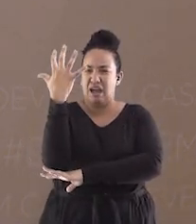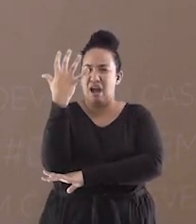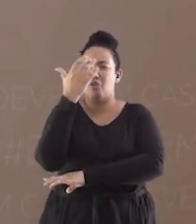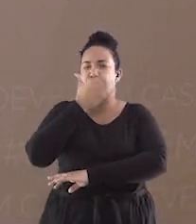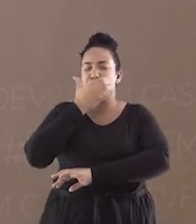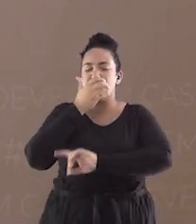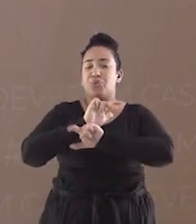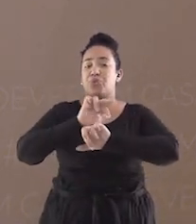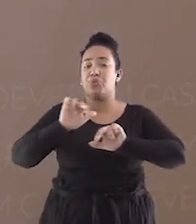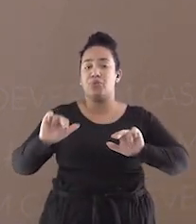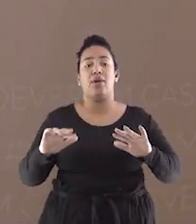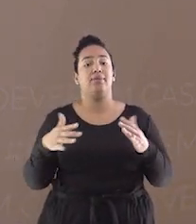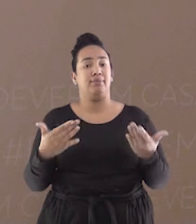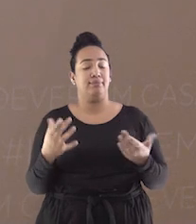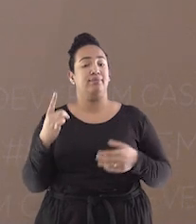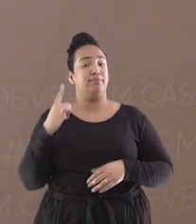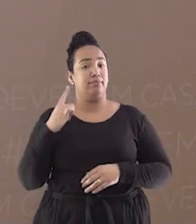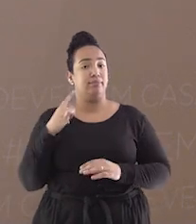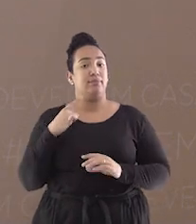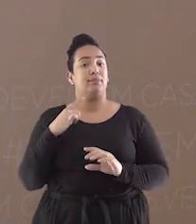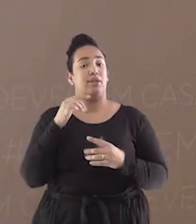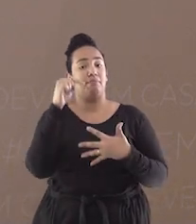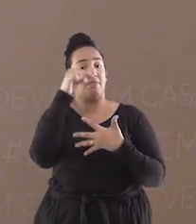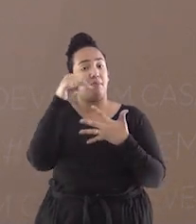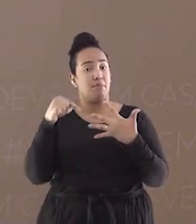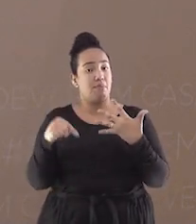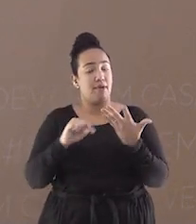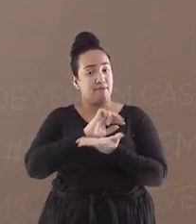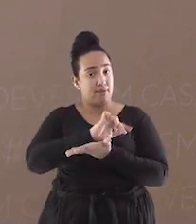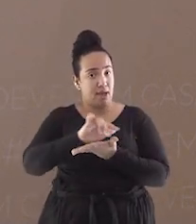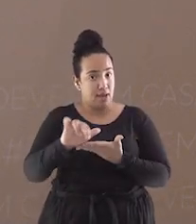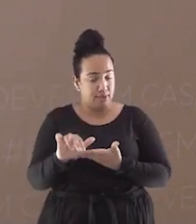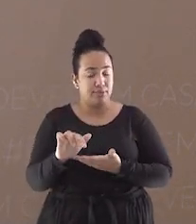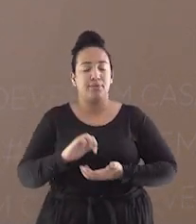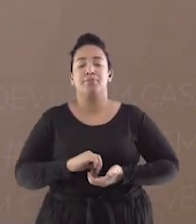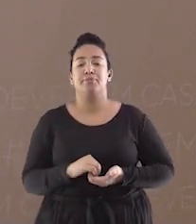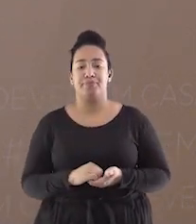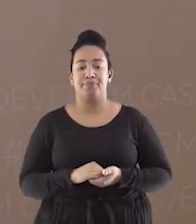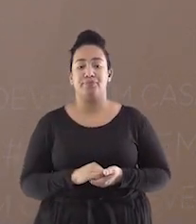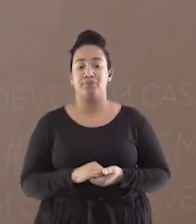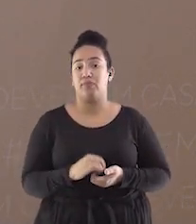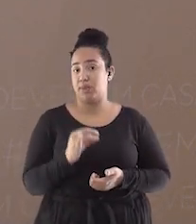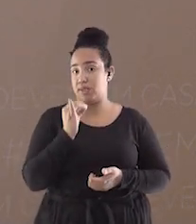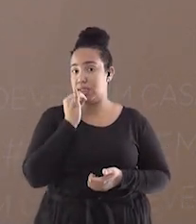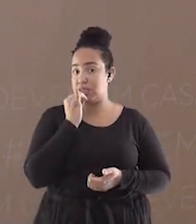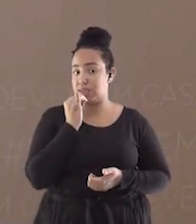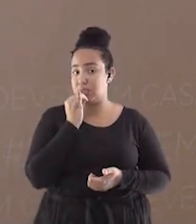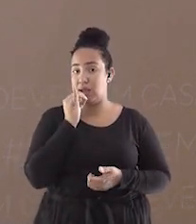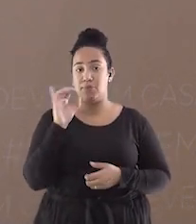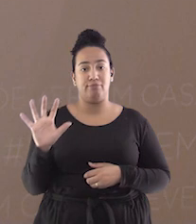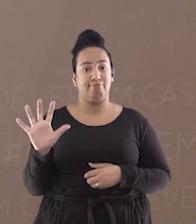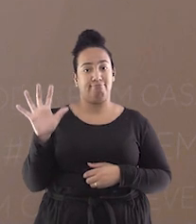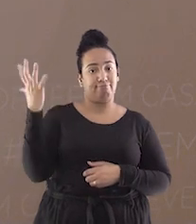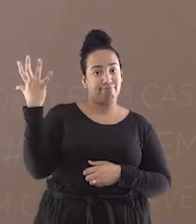fatores são fundamentais para essa combinação que percebemos nos biomas. Um desses é o